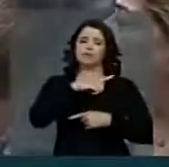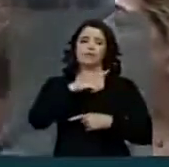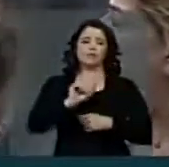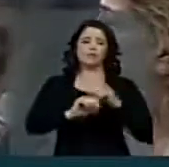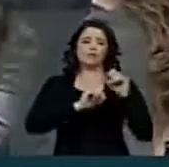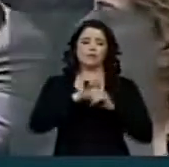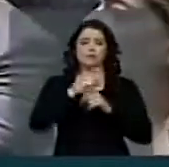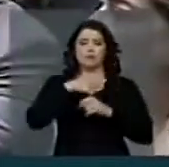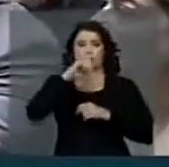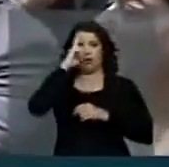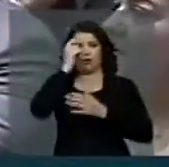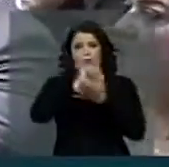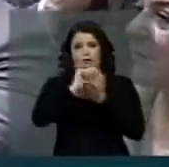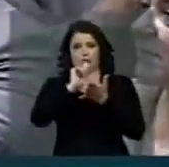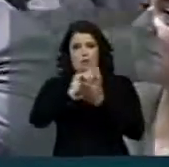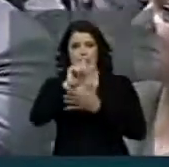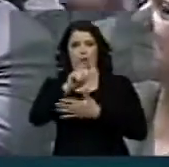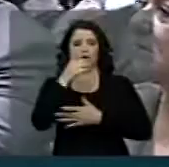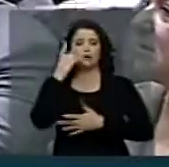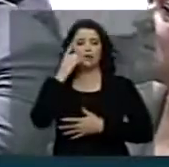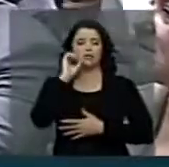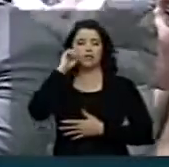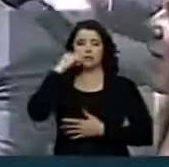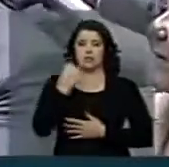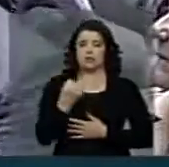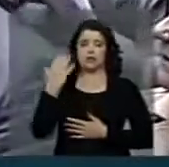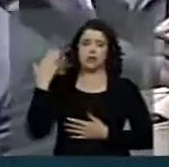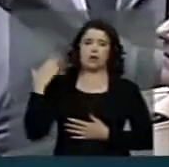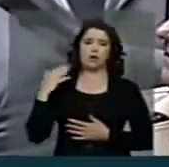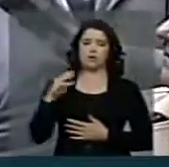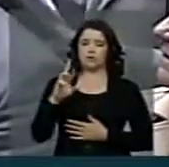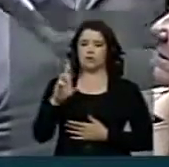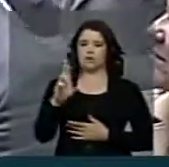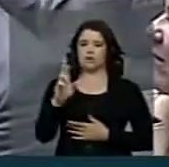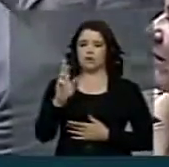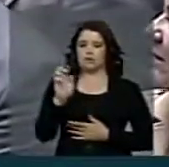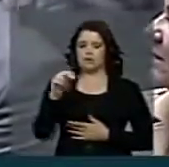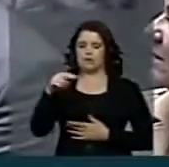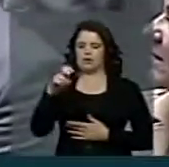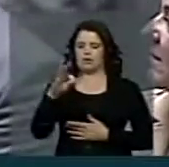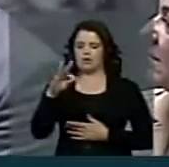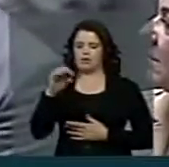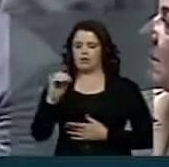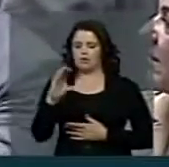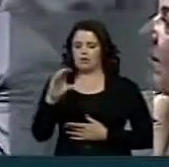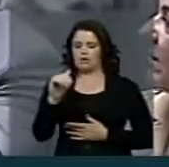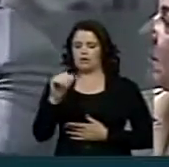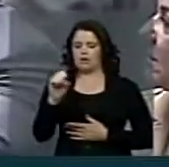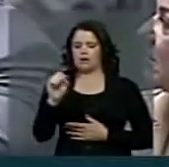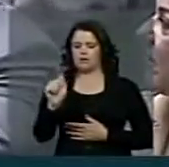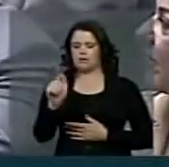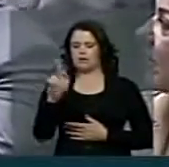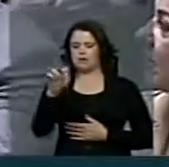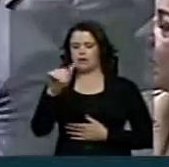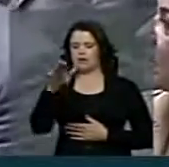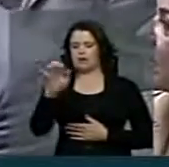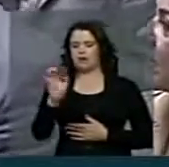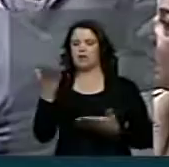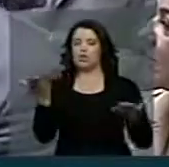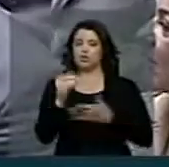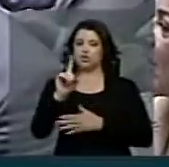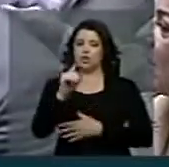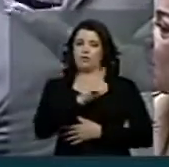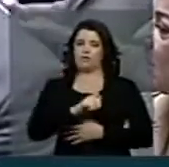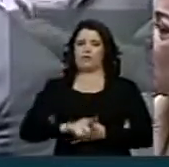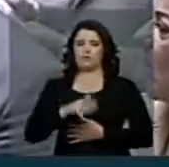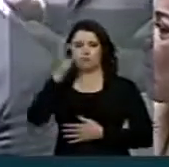como autor senador, à época, Renato Casagrande, hoje nosso governador do Espírito Santo. O